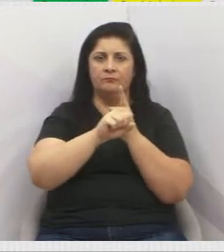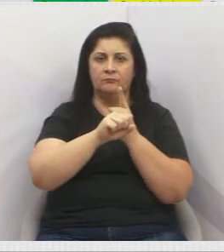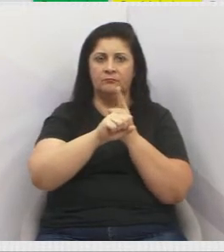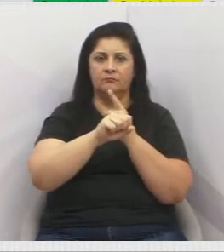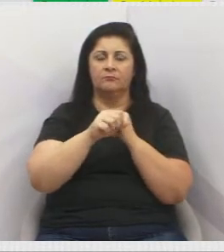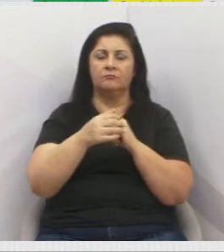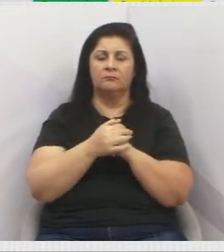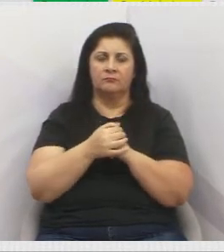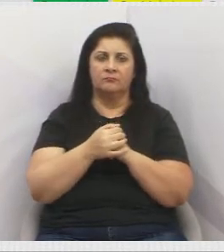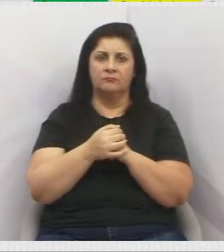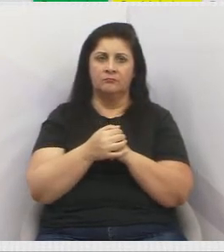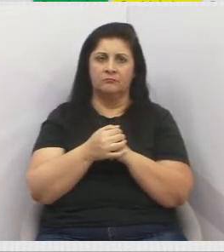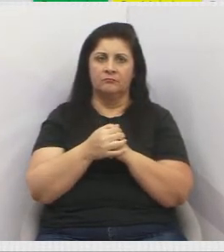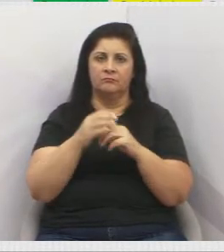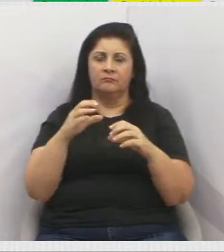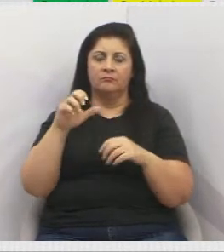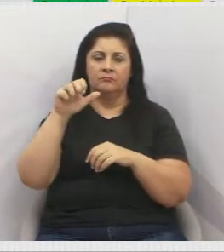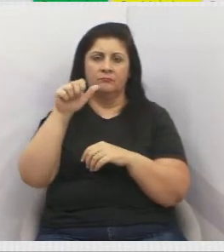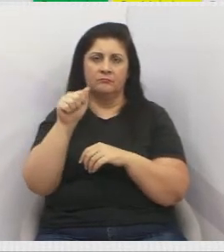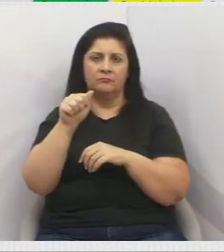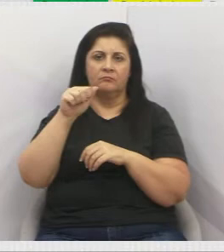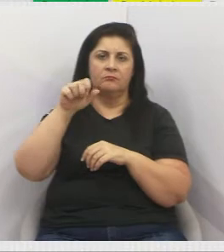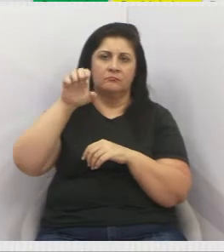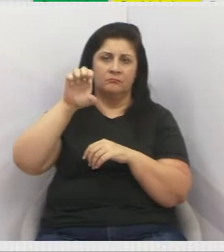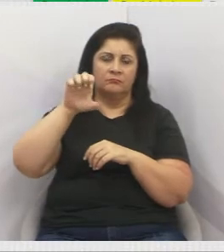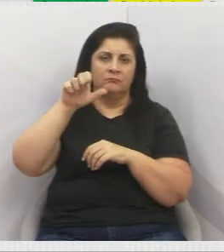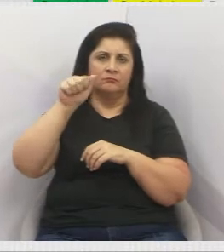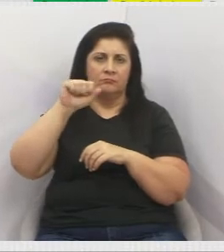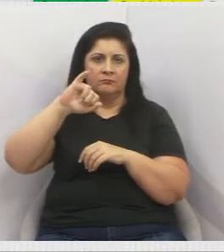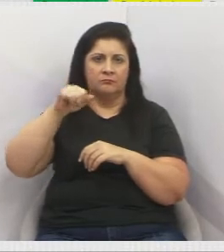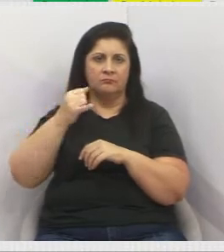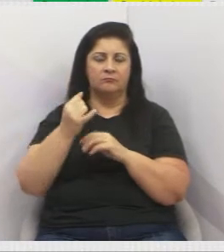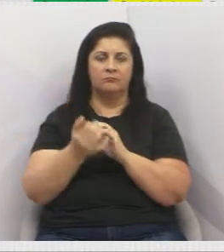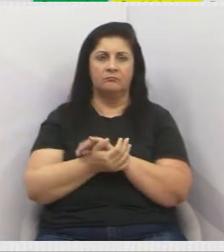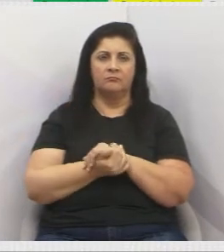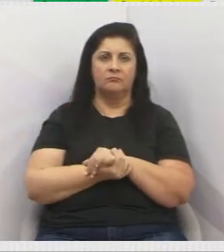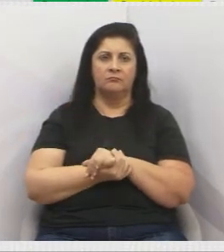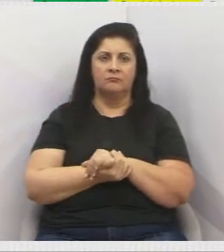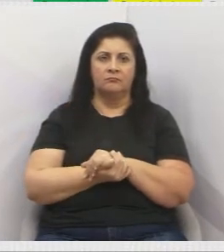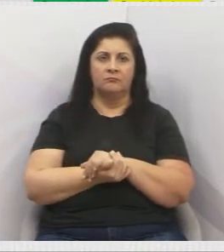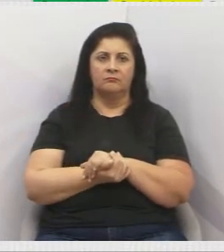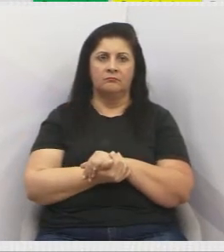Civil, Associação dos Engenheiros e Arquitetos de Jacareí.